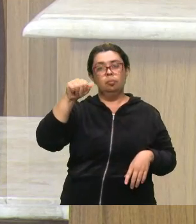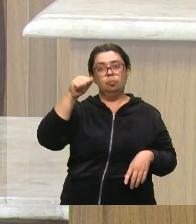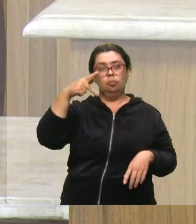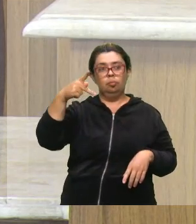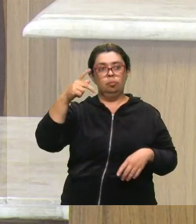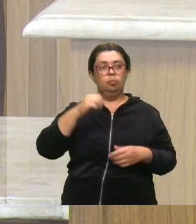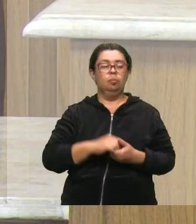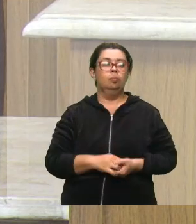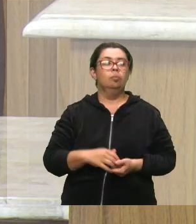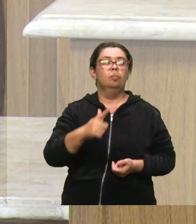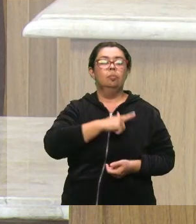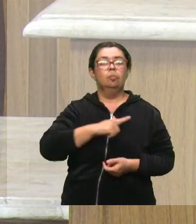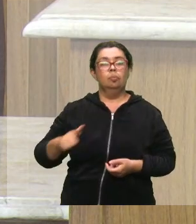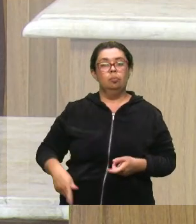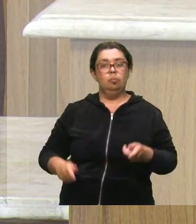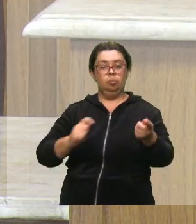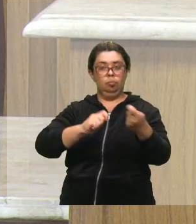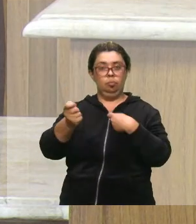Administração,